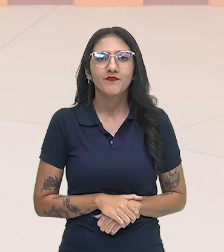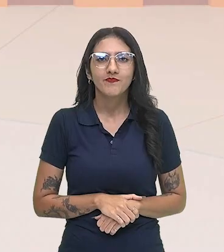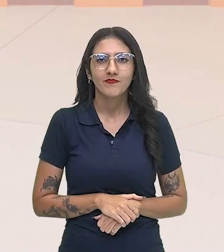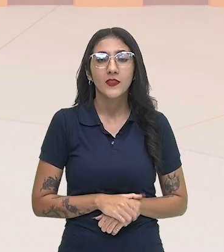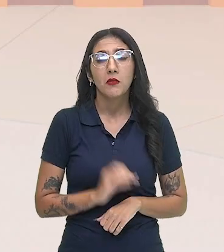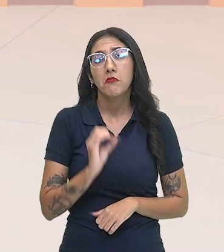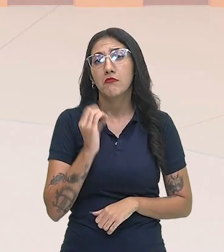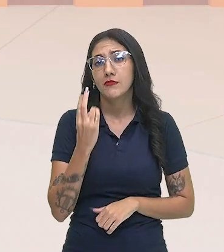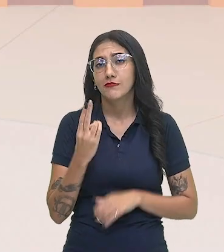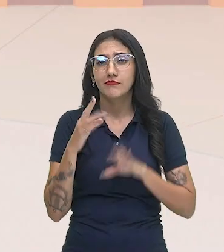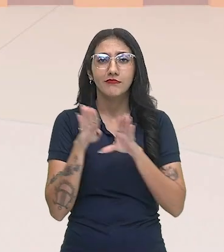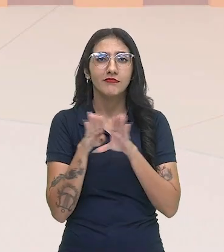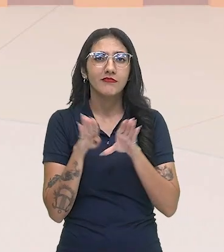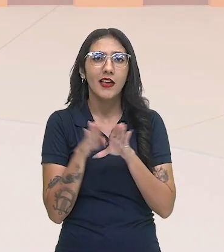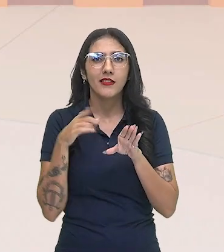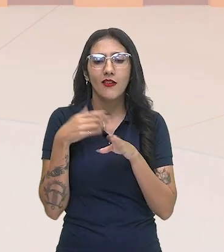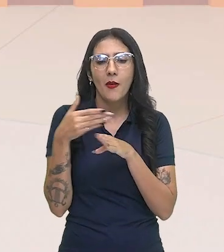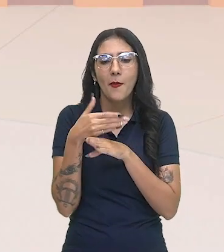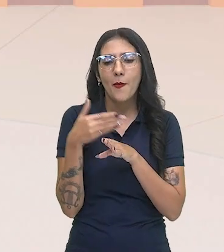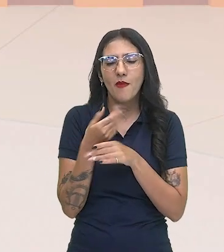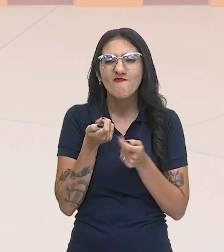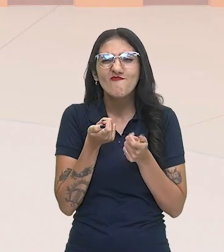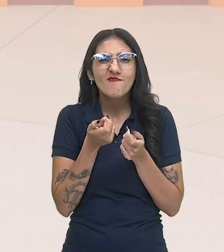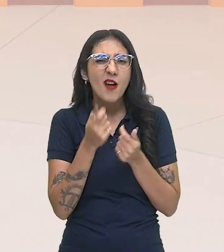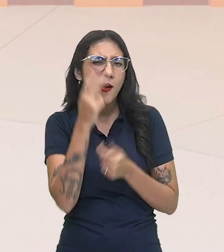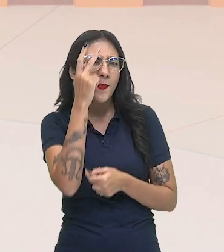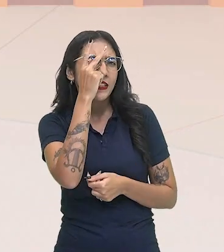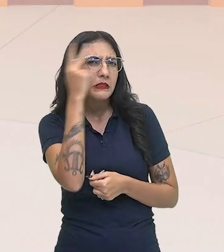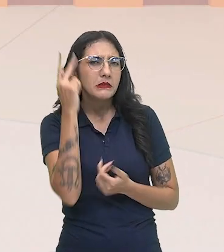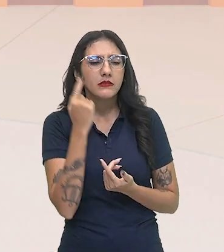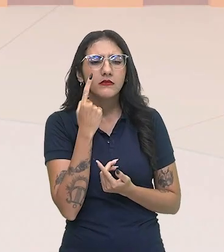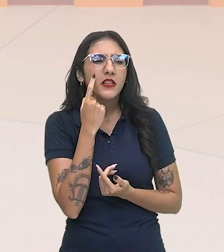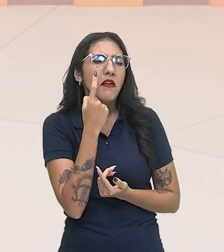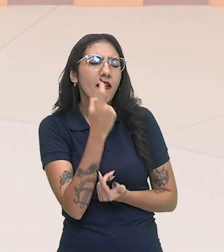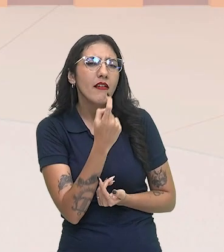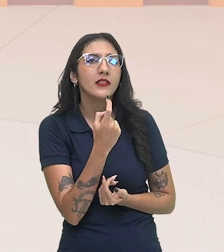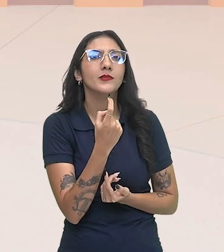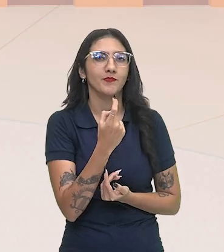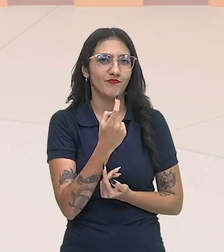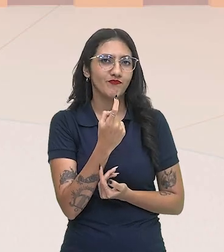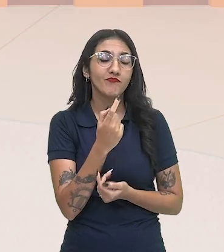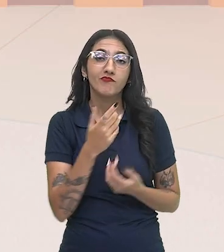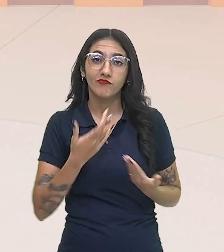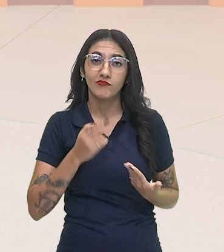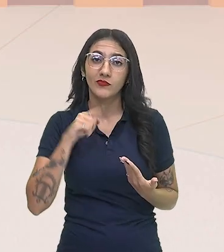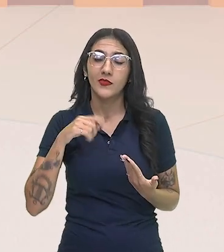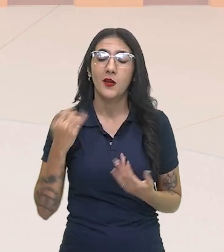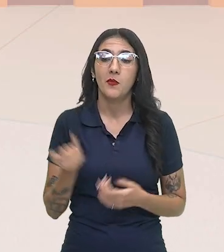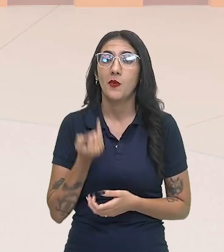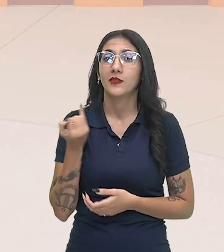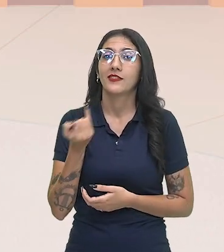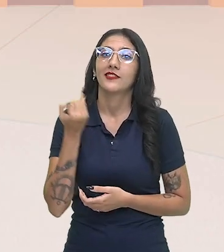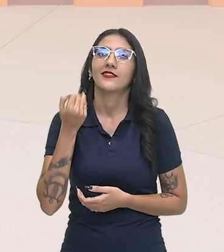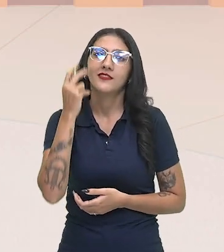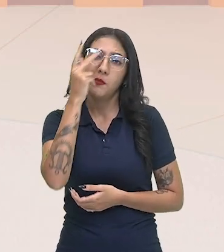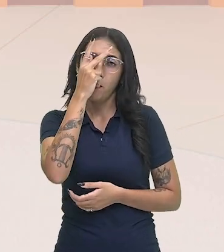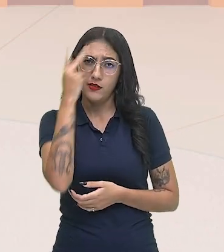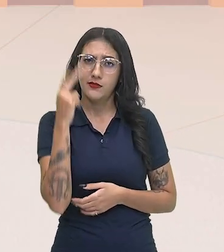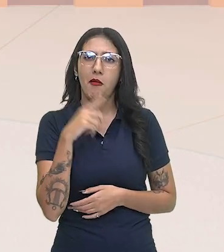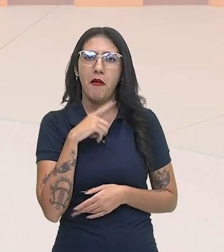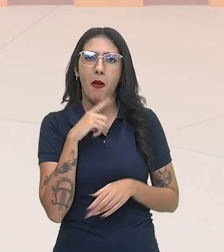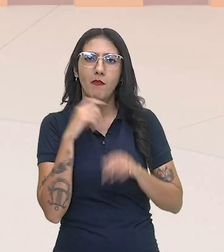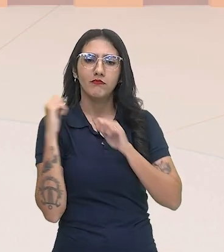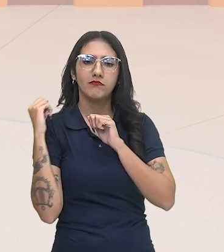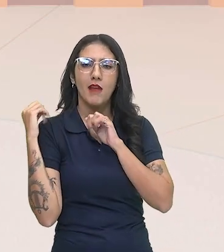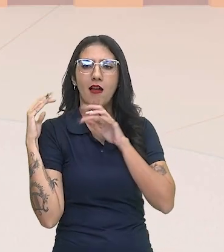pouca participação das classes populares. É importante que o povo participe aqui, como essas